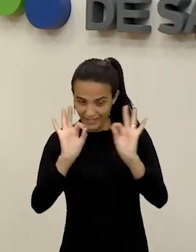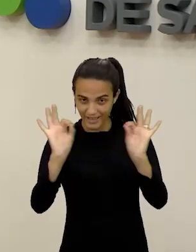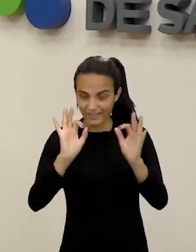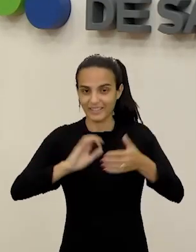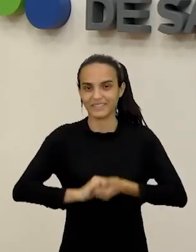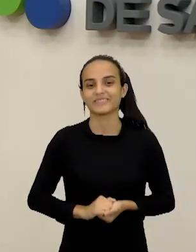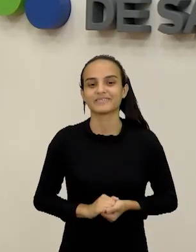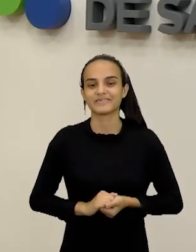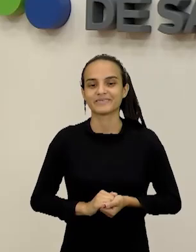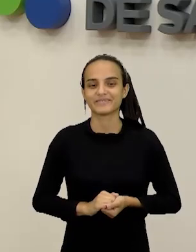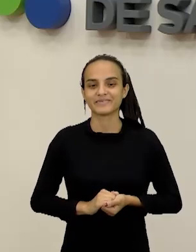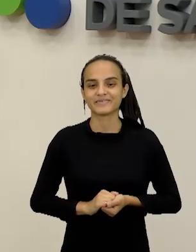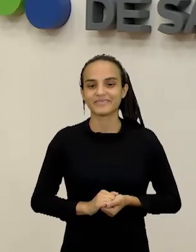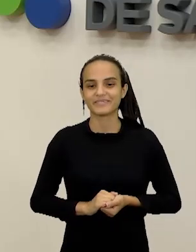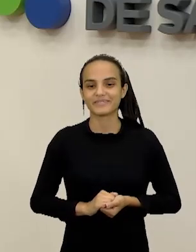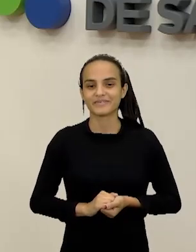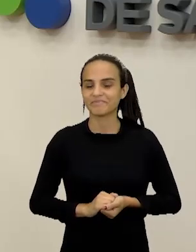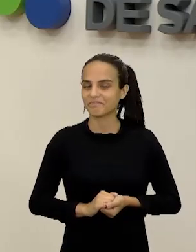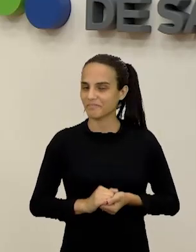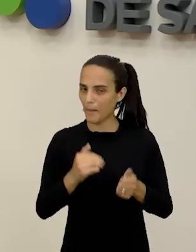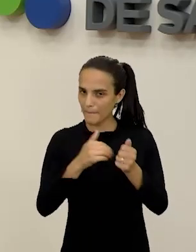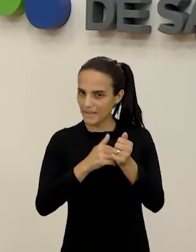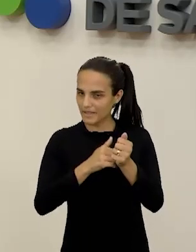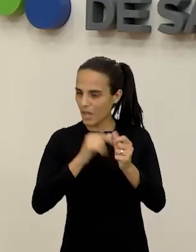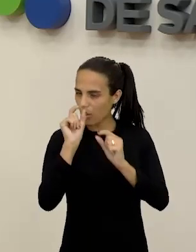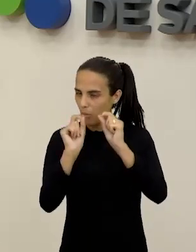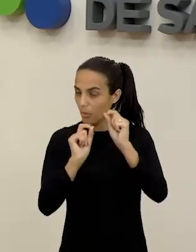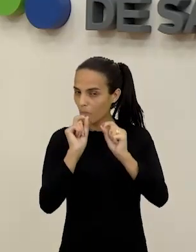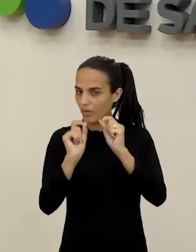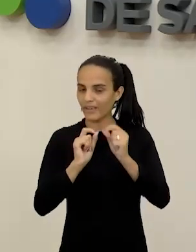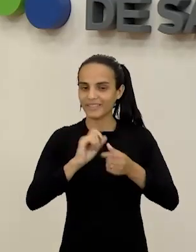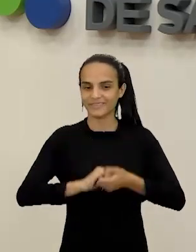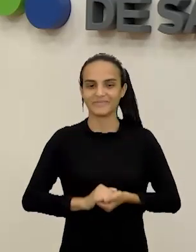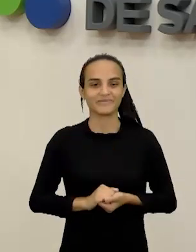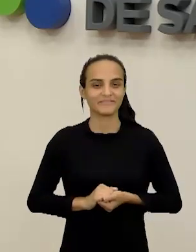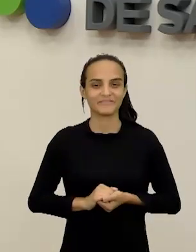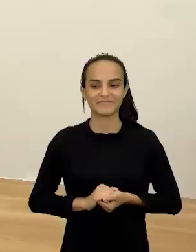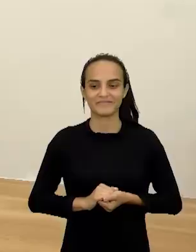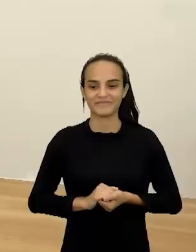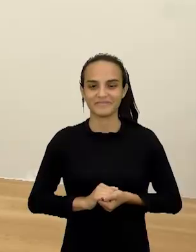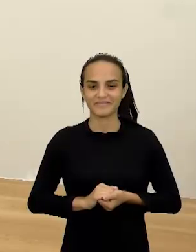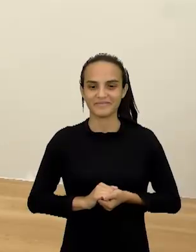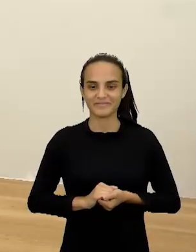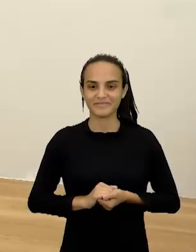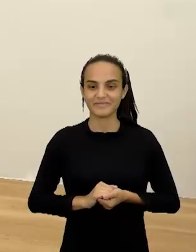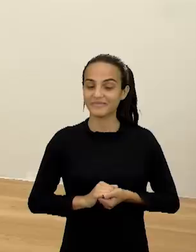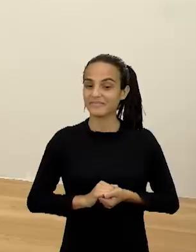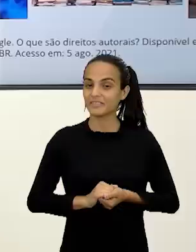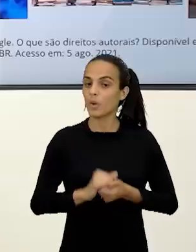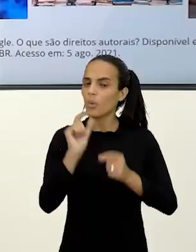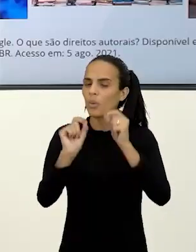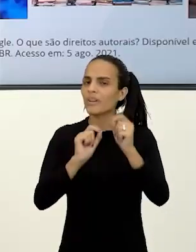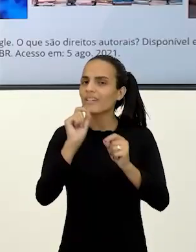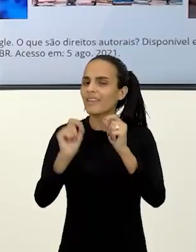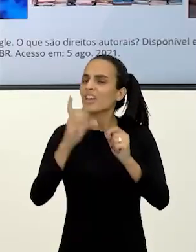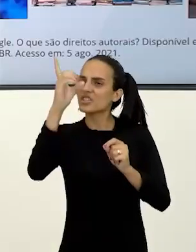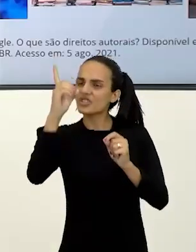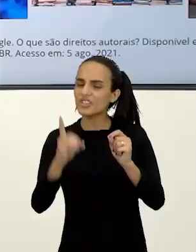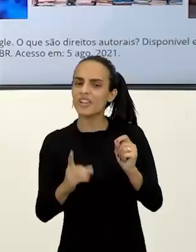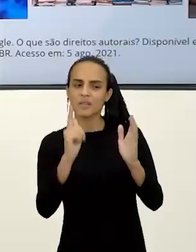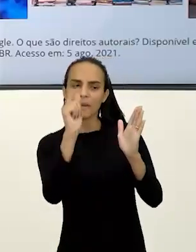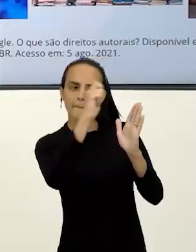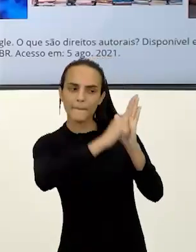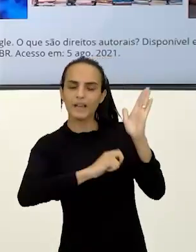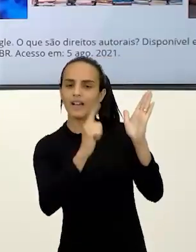Mas, Fabiana, desvende um mistério. Esse mistério muito misterioso que nos assombra, né? O que são os direitos autorais?